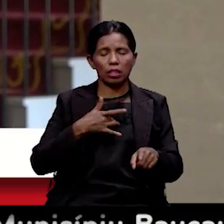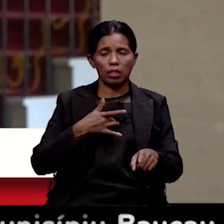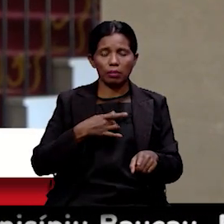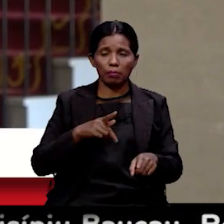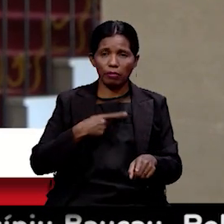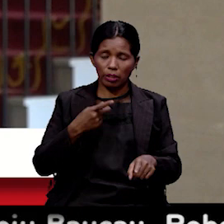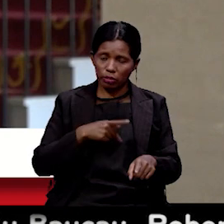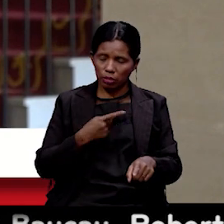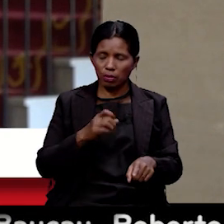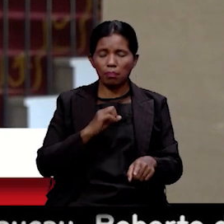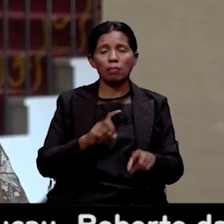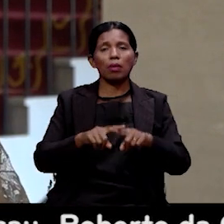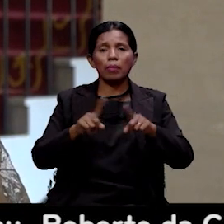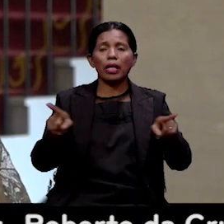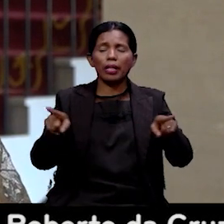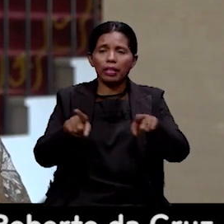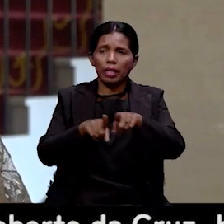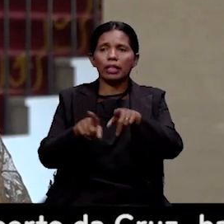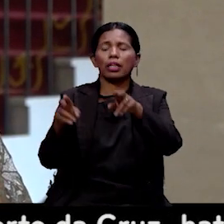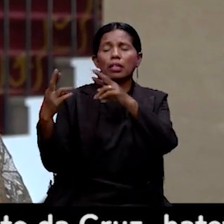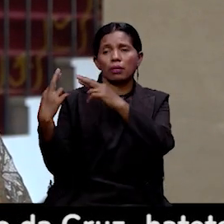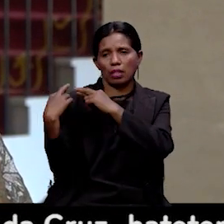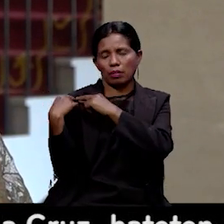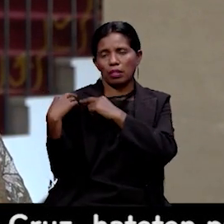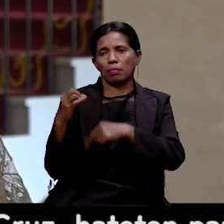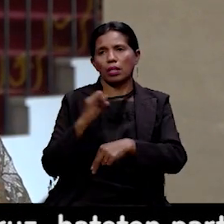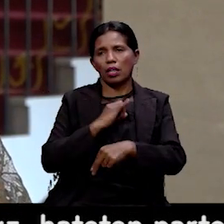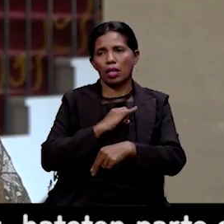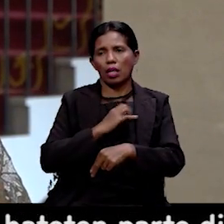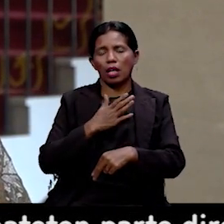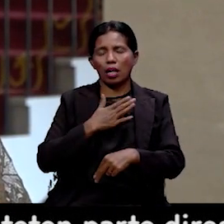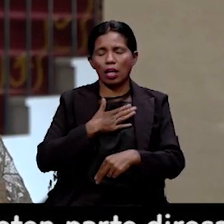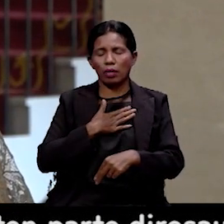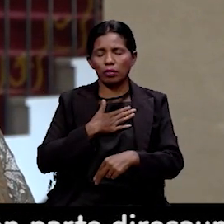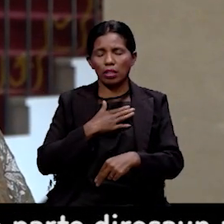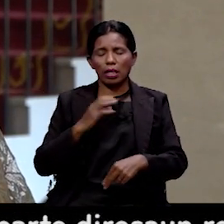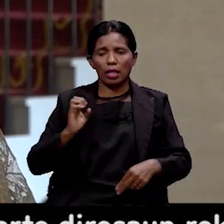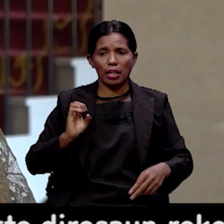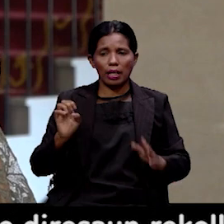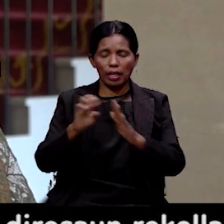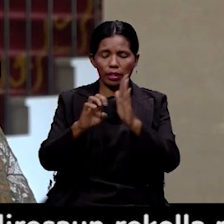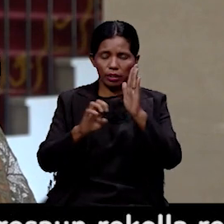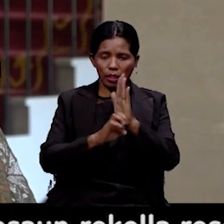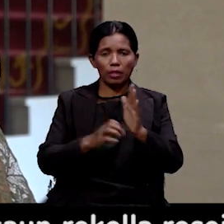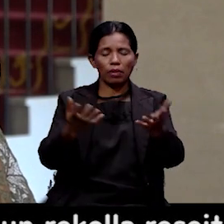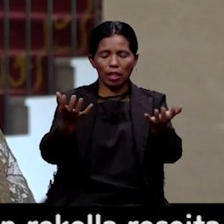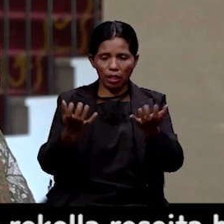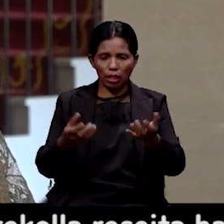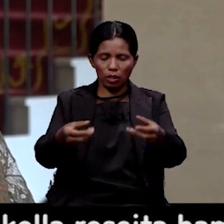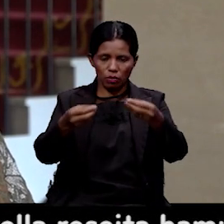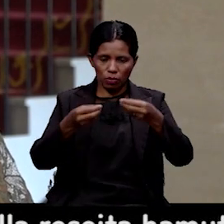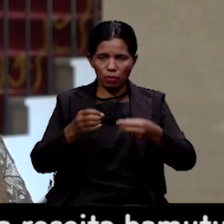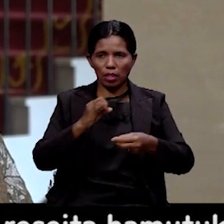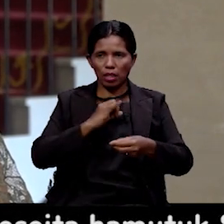ida. Responsabilidade ida, nebe hau ni estado sei hakar ko bahau i hau senten quanto hau se bele